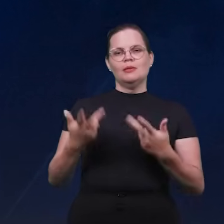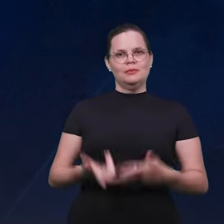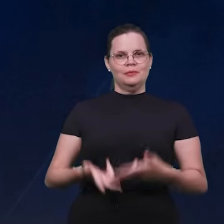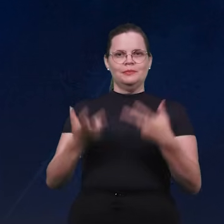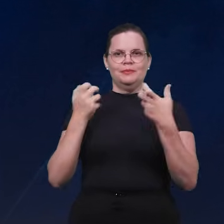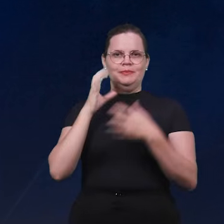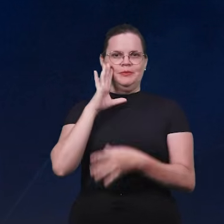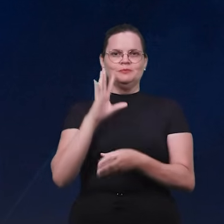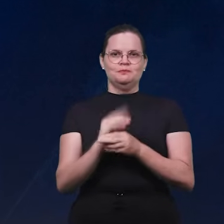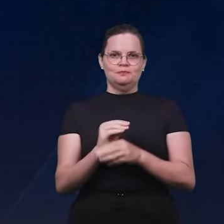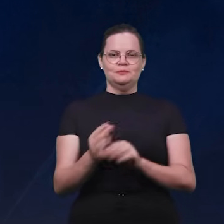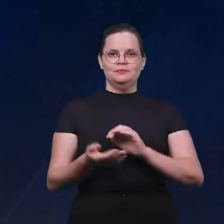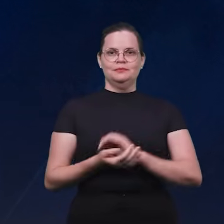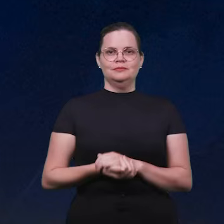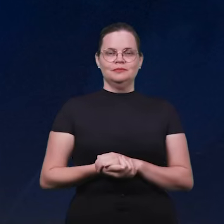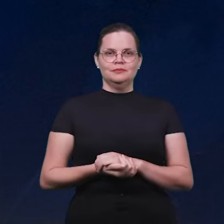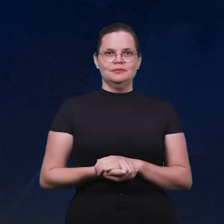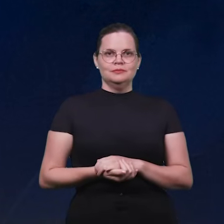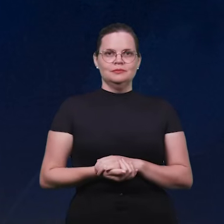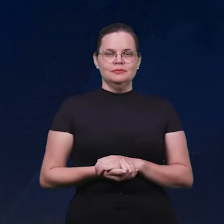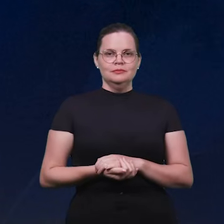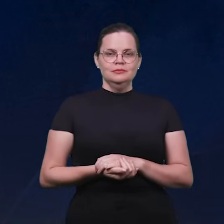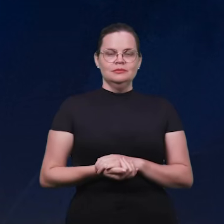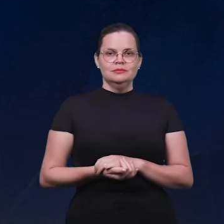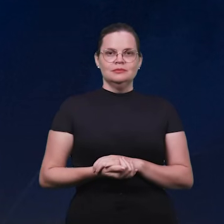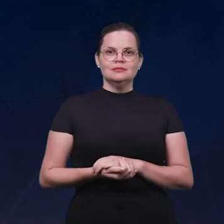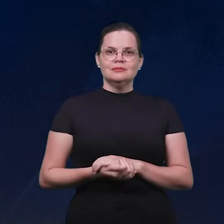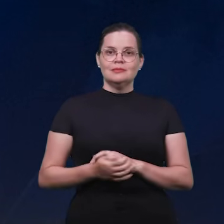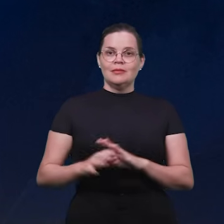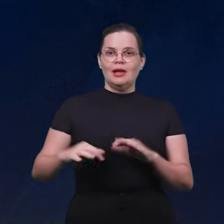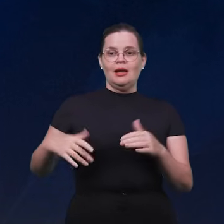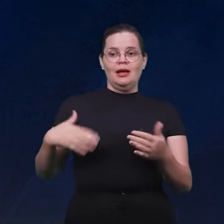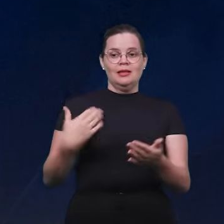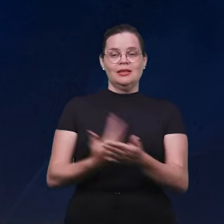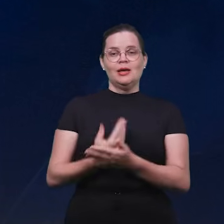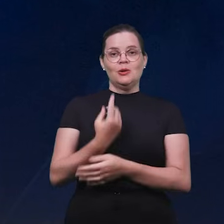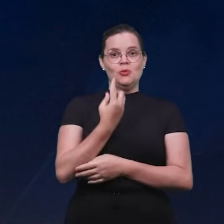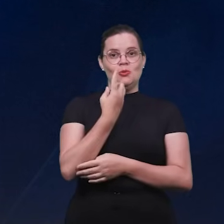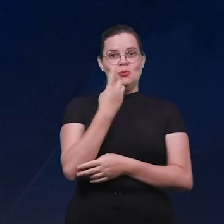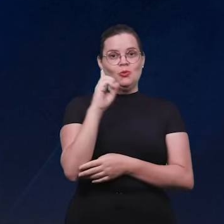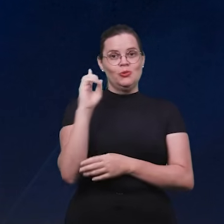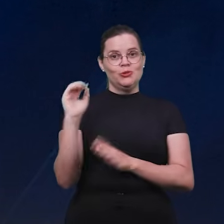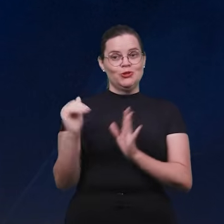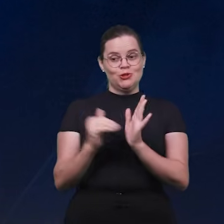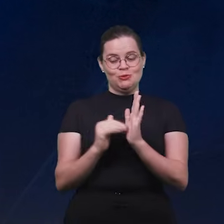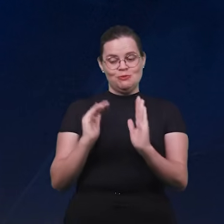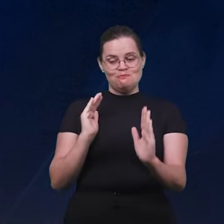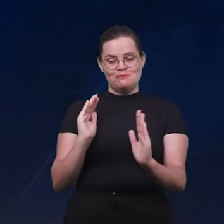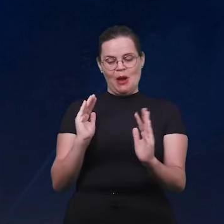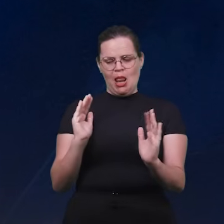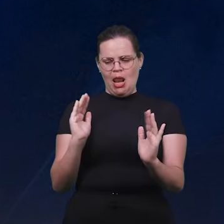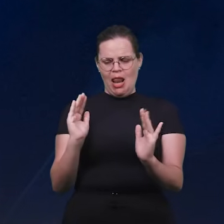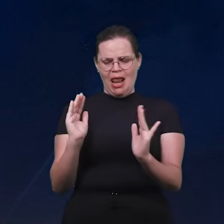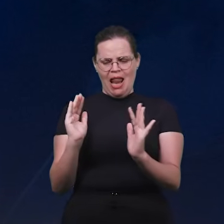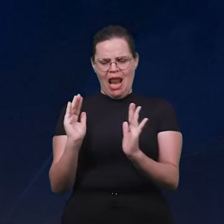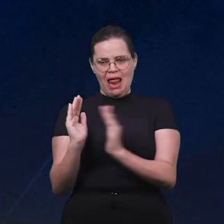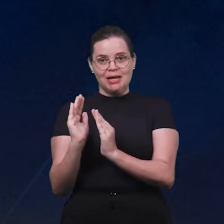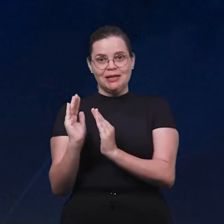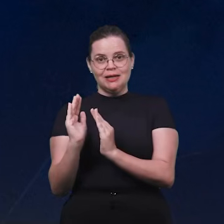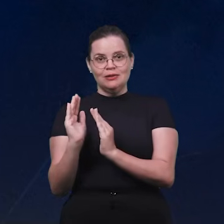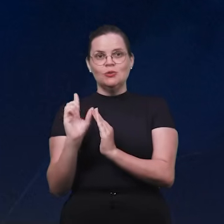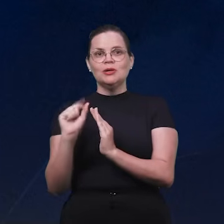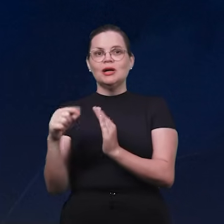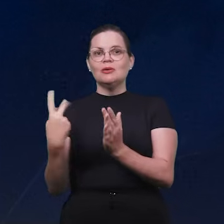tempos. E isso até o último momento, quando ali a Igreja Fiel de